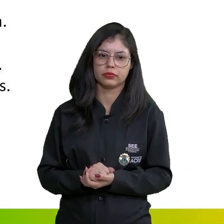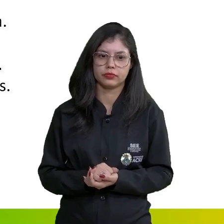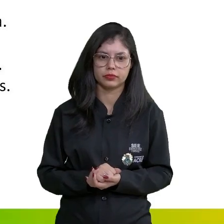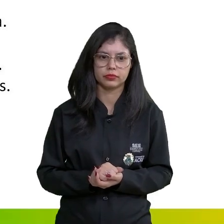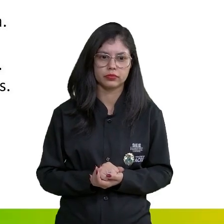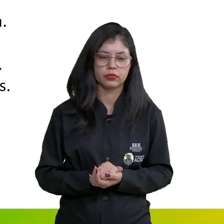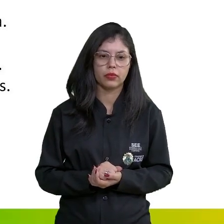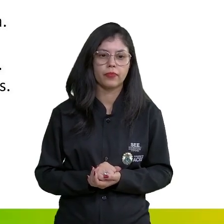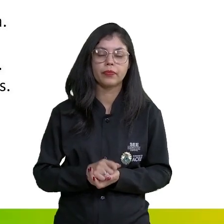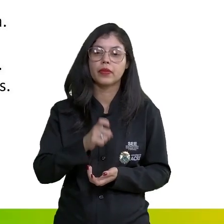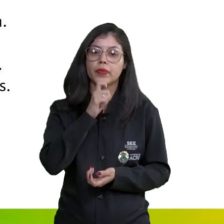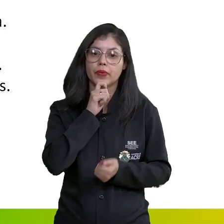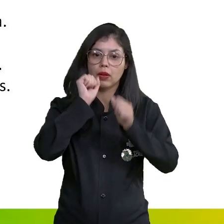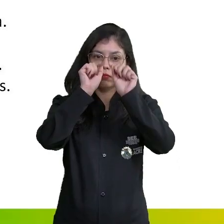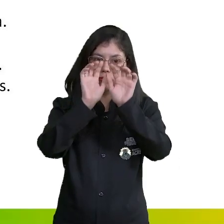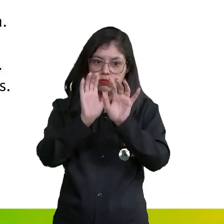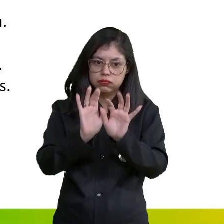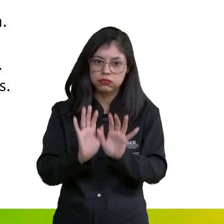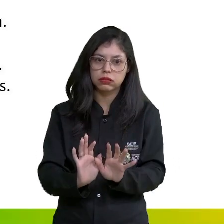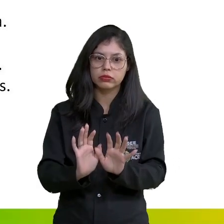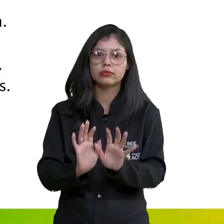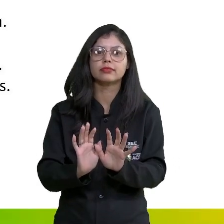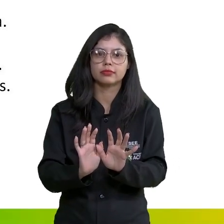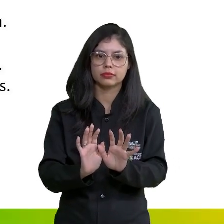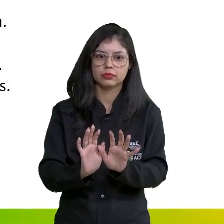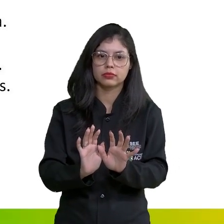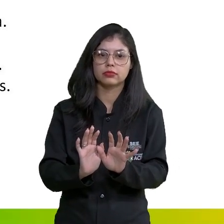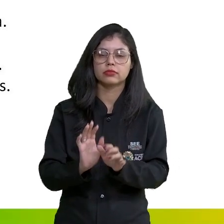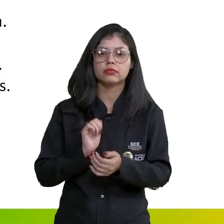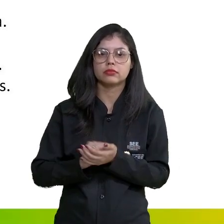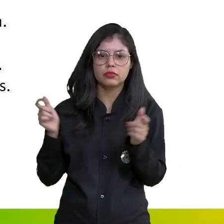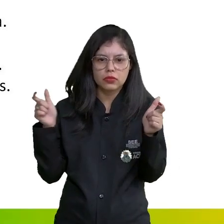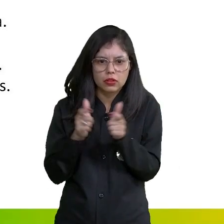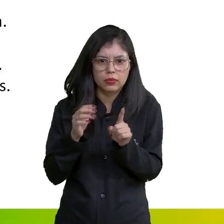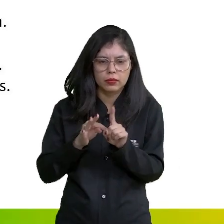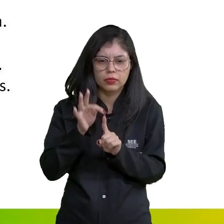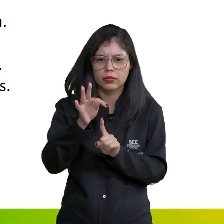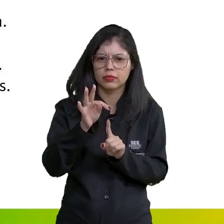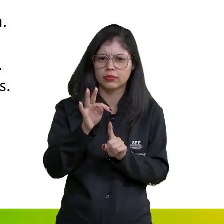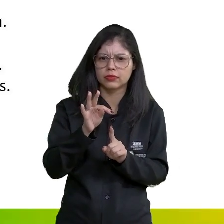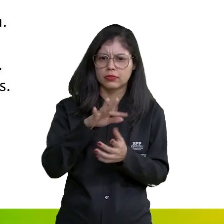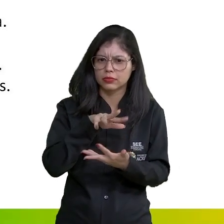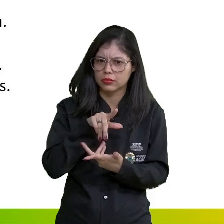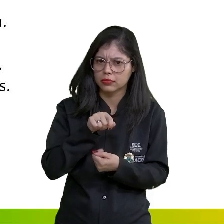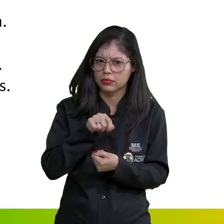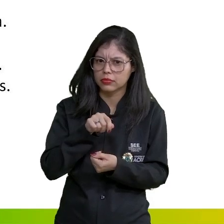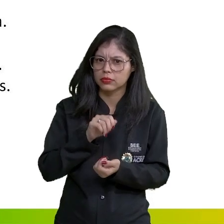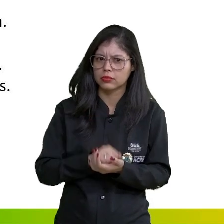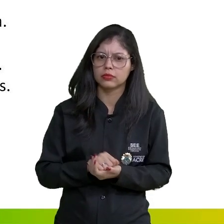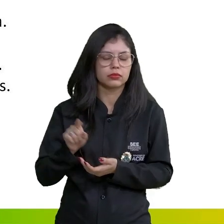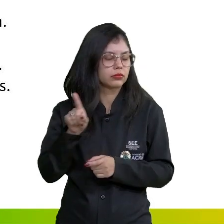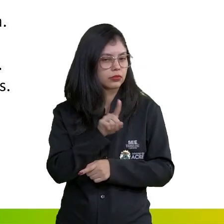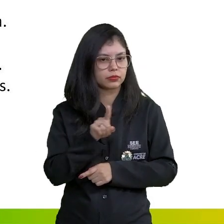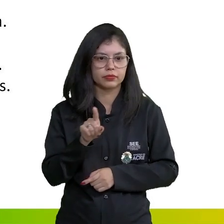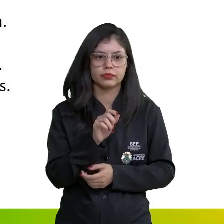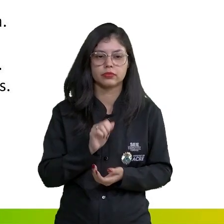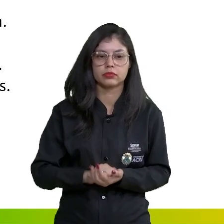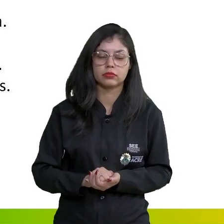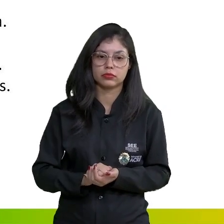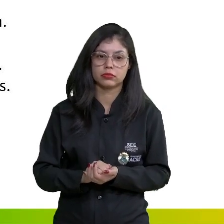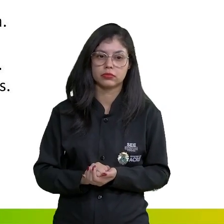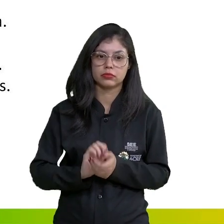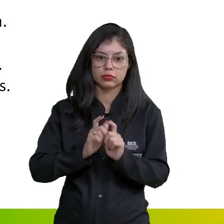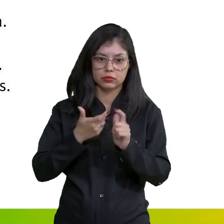essa. D. Derretimento das calotas polares? Sim. Redução das temperaturas médias da Terra? Também não.